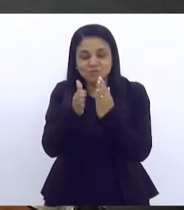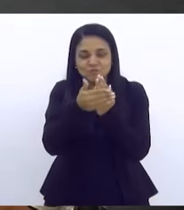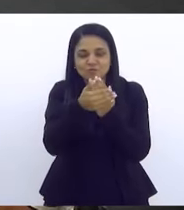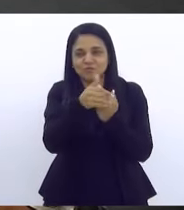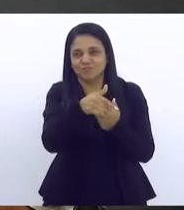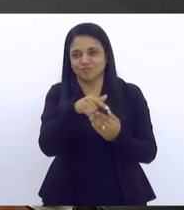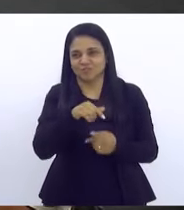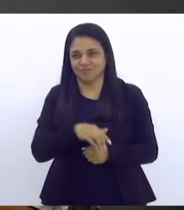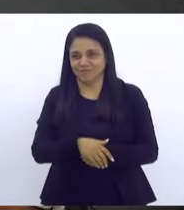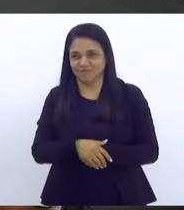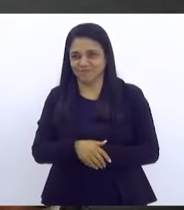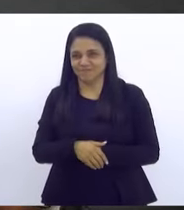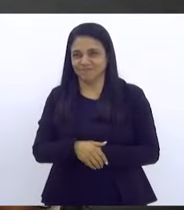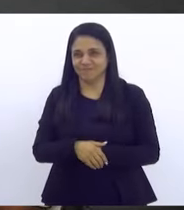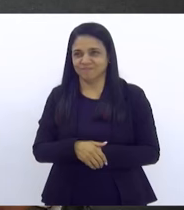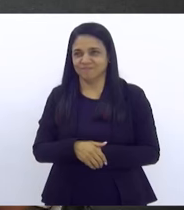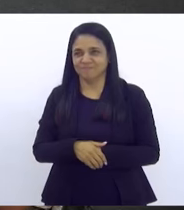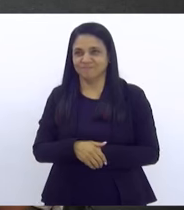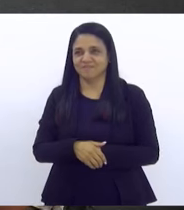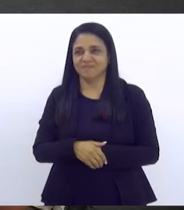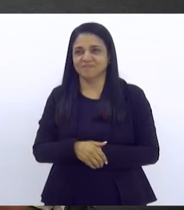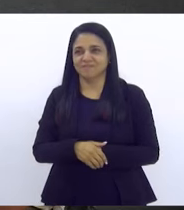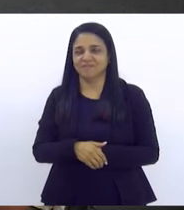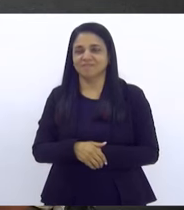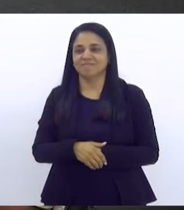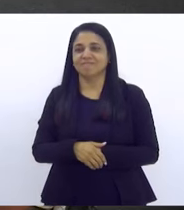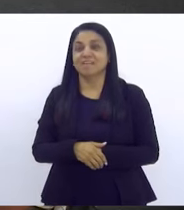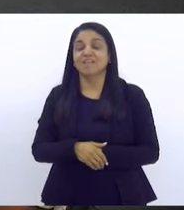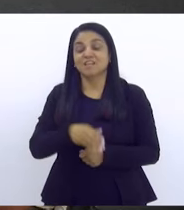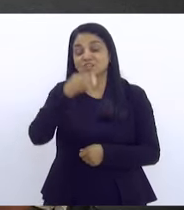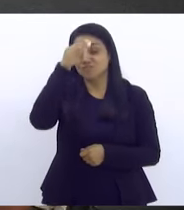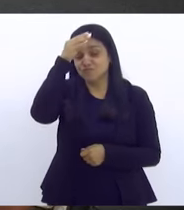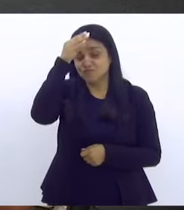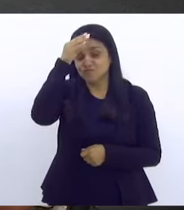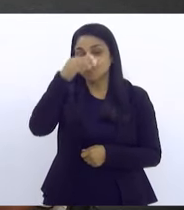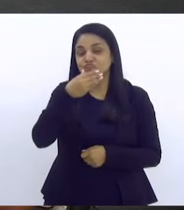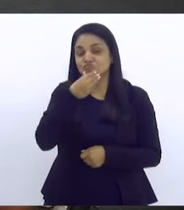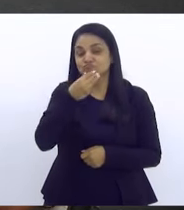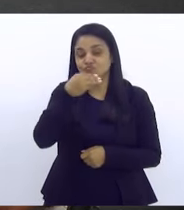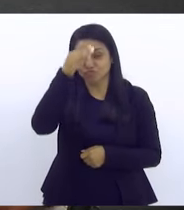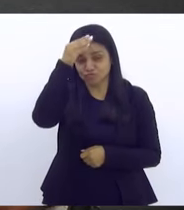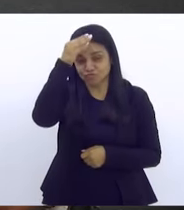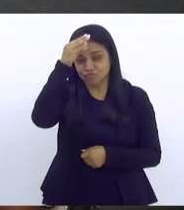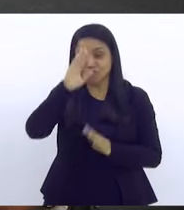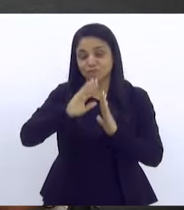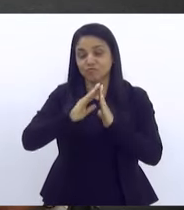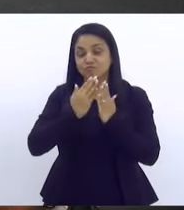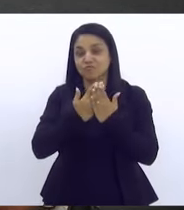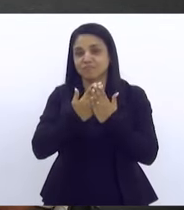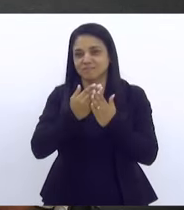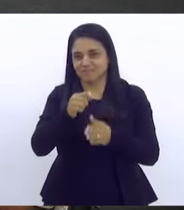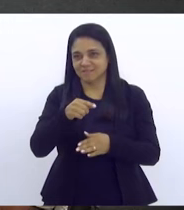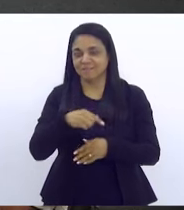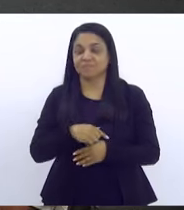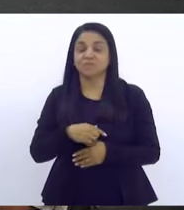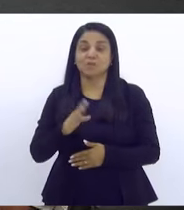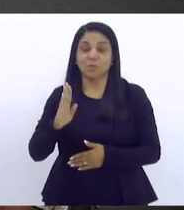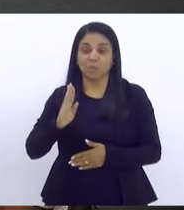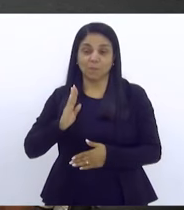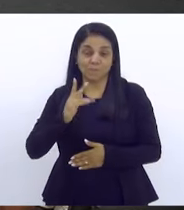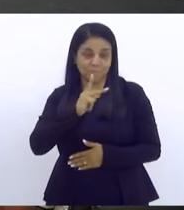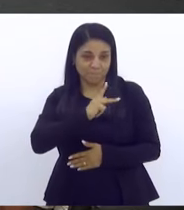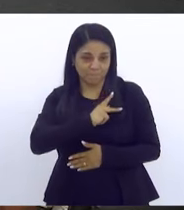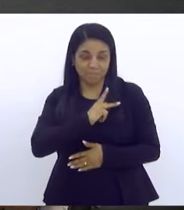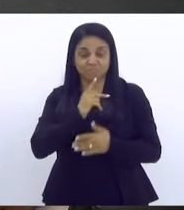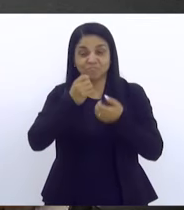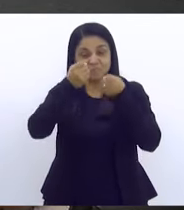escolinha. O bispo disse que ele é tio da escolinha. O bispo estava falando sobre o